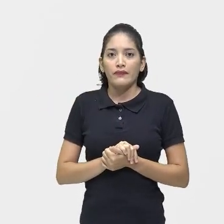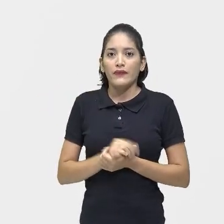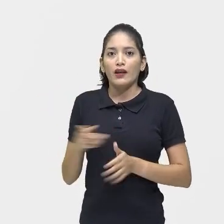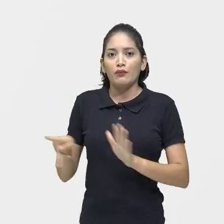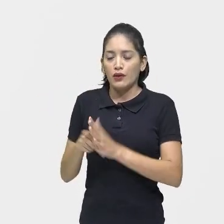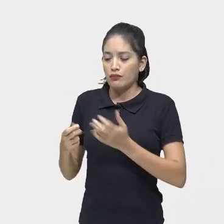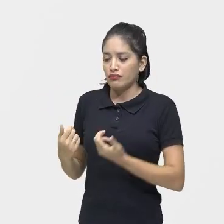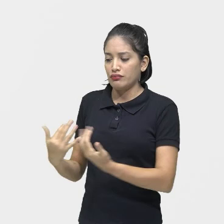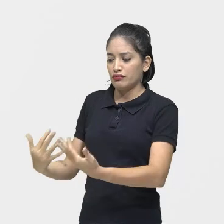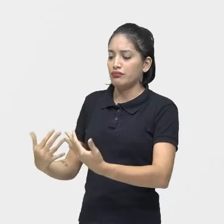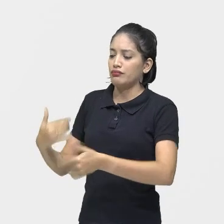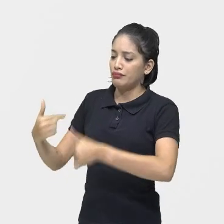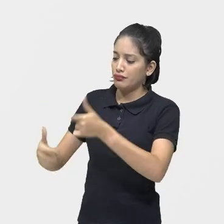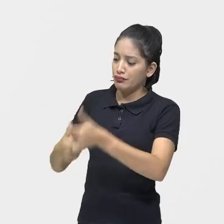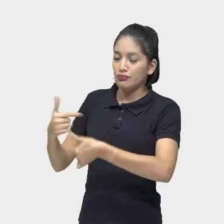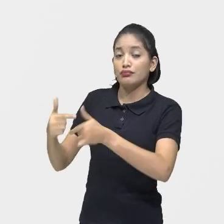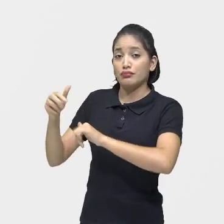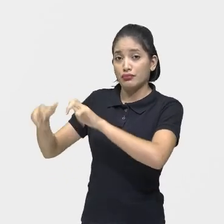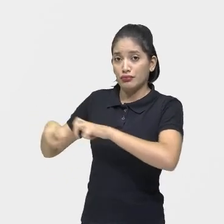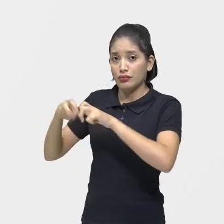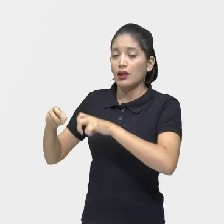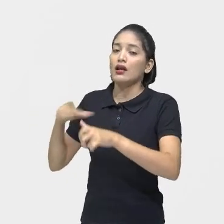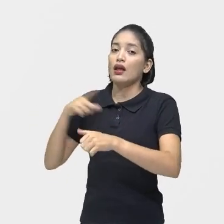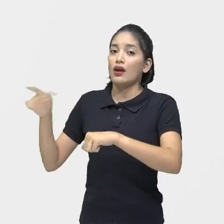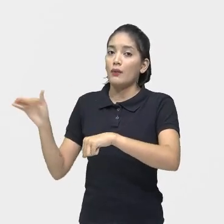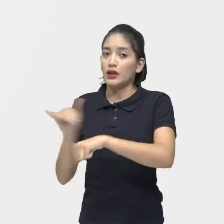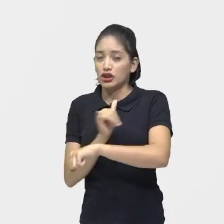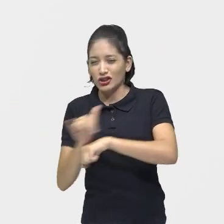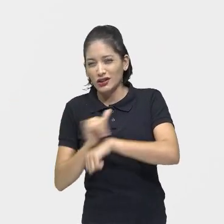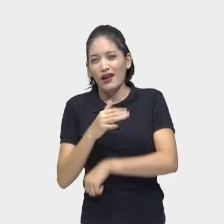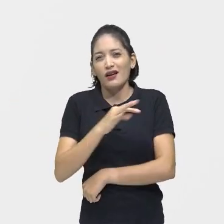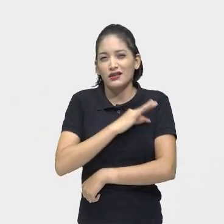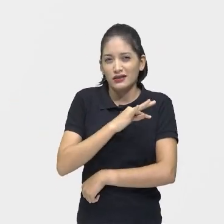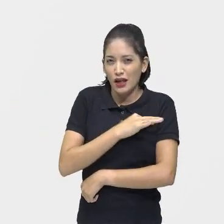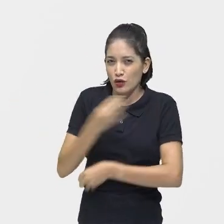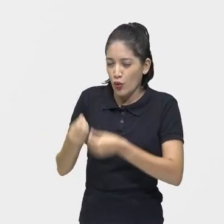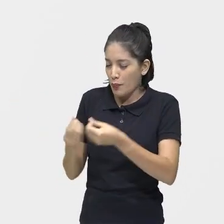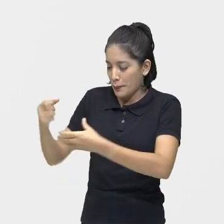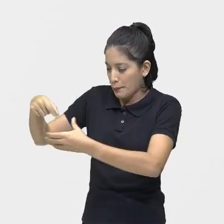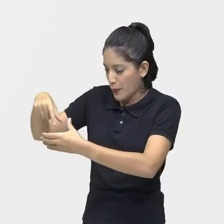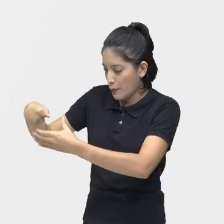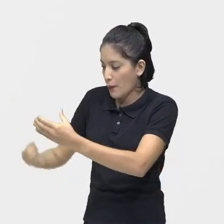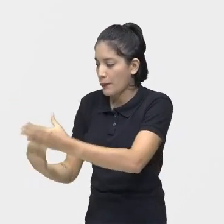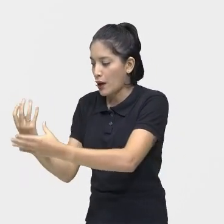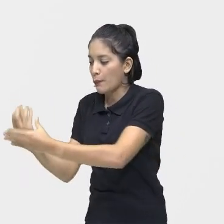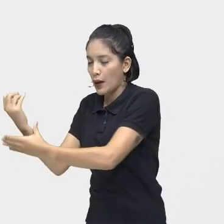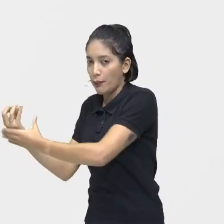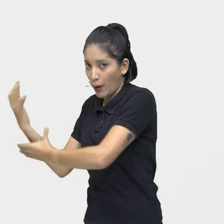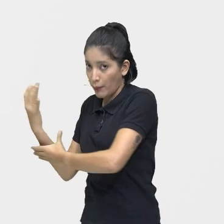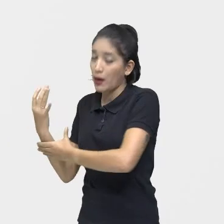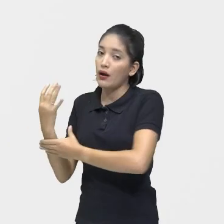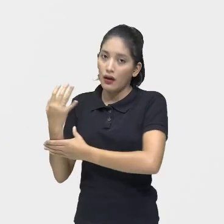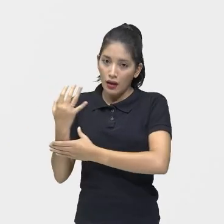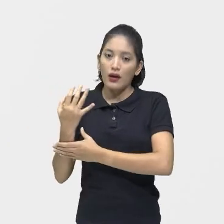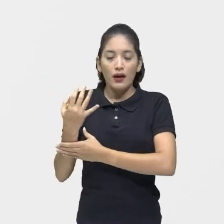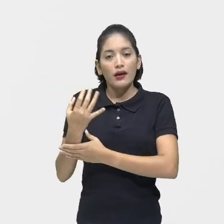campo, onde vai utilizar modernas técnicas de plantio, né? O que vai garantir, gente, a